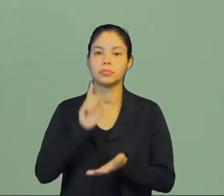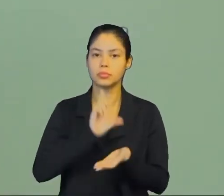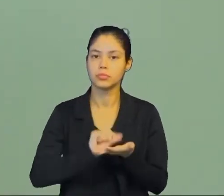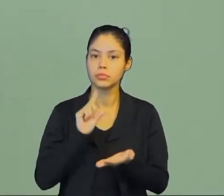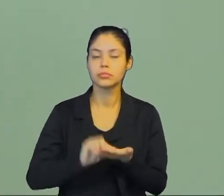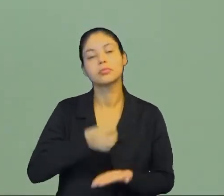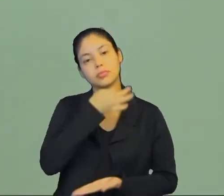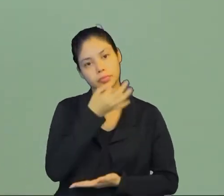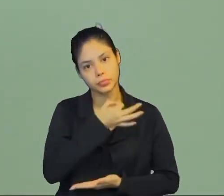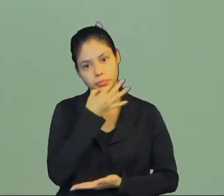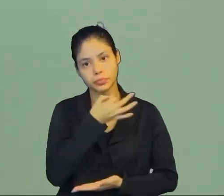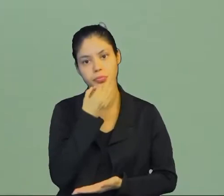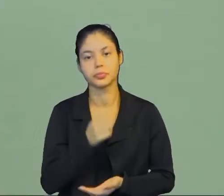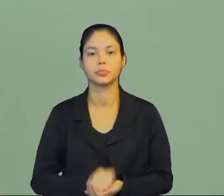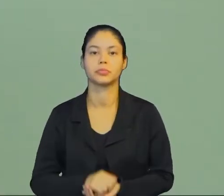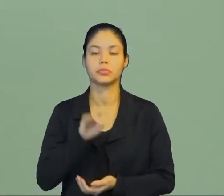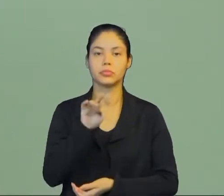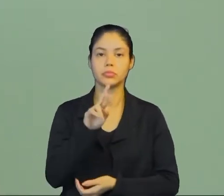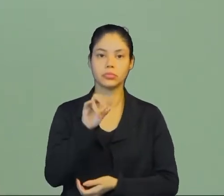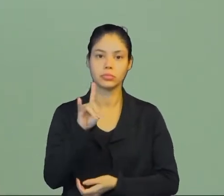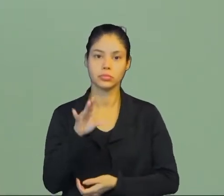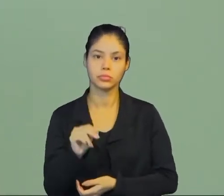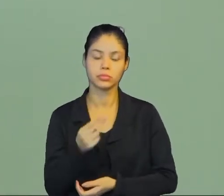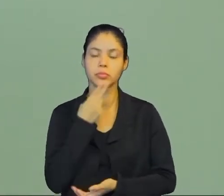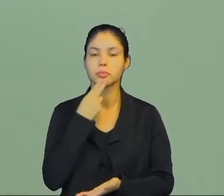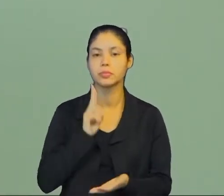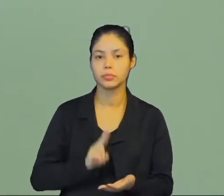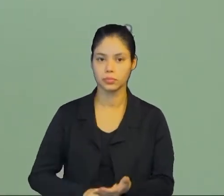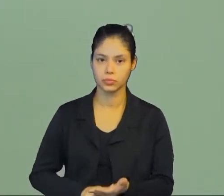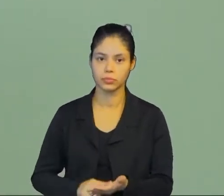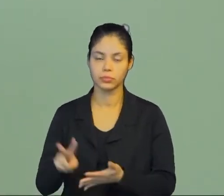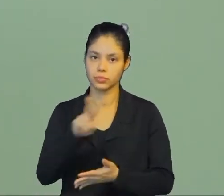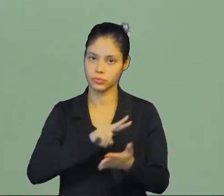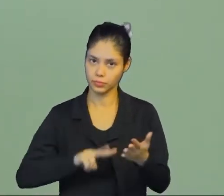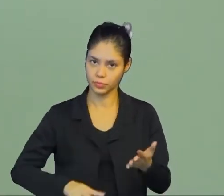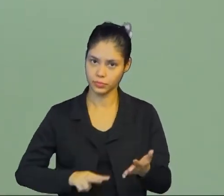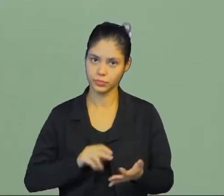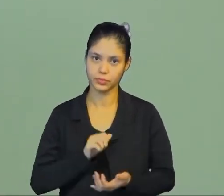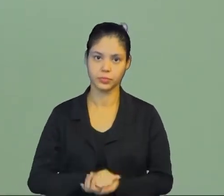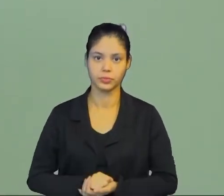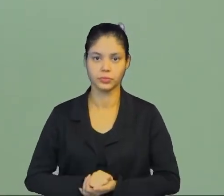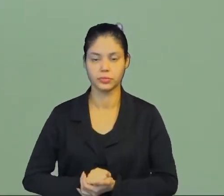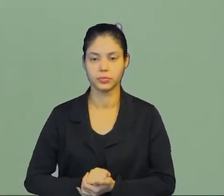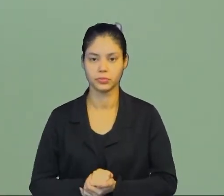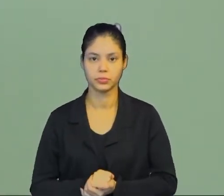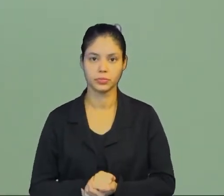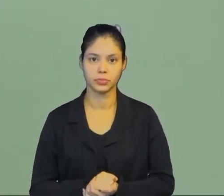de opiniões, editoriais e carta de leitores.